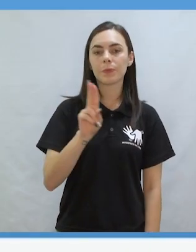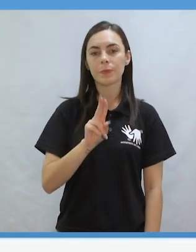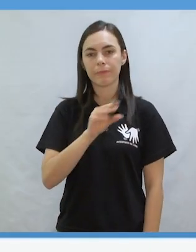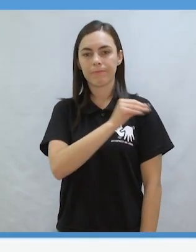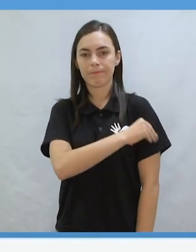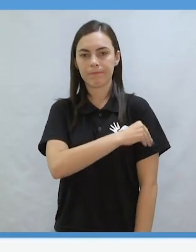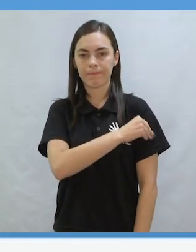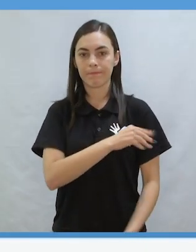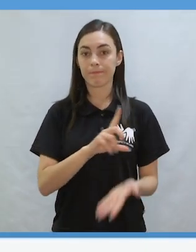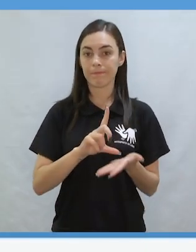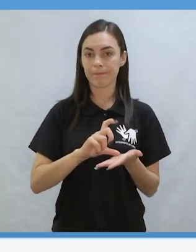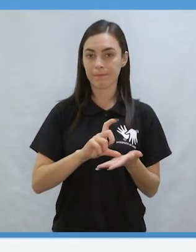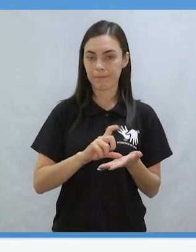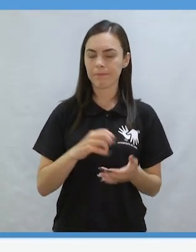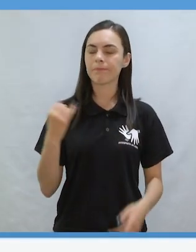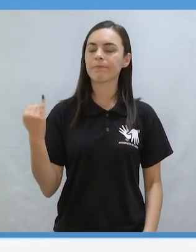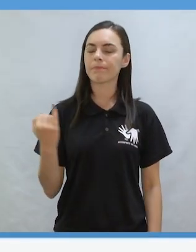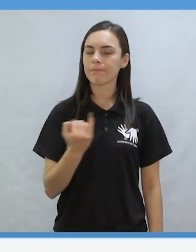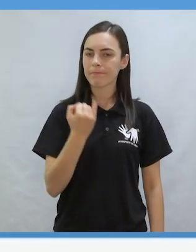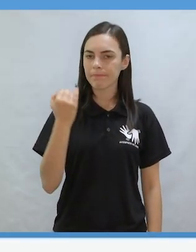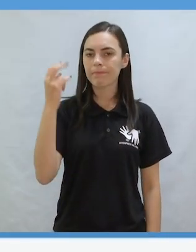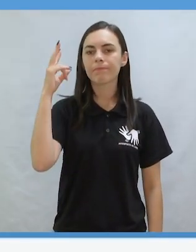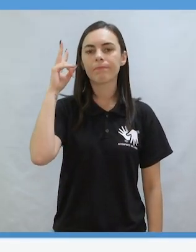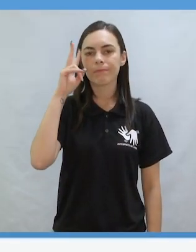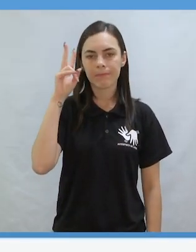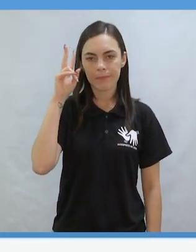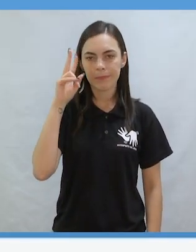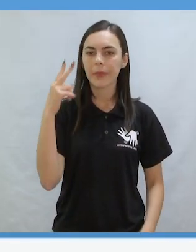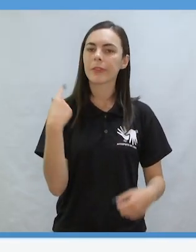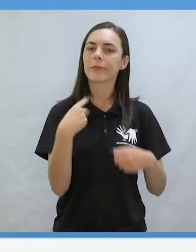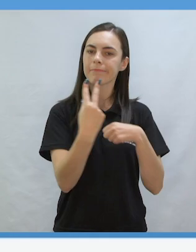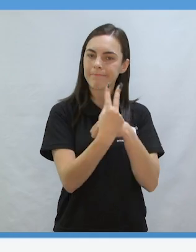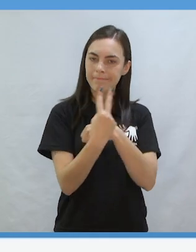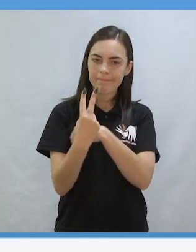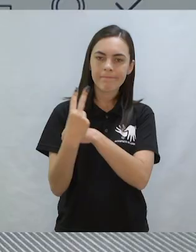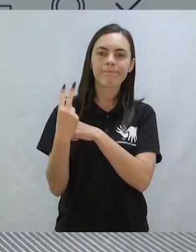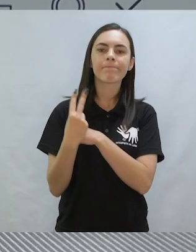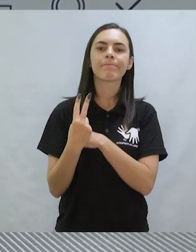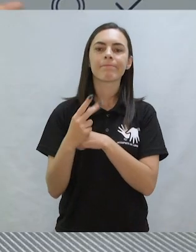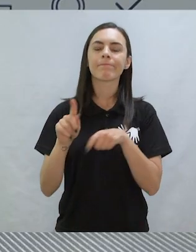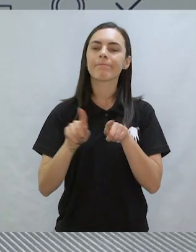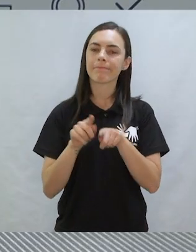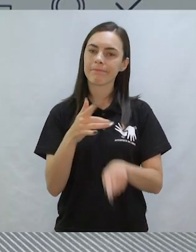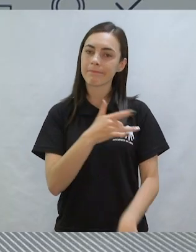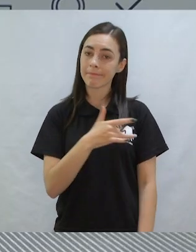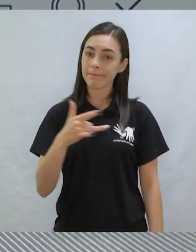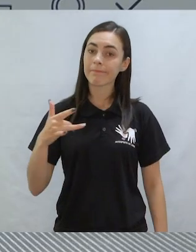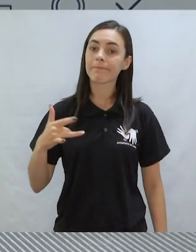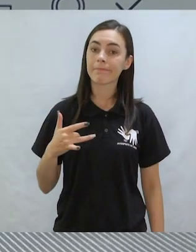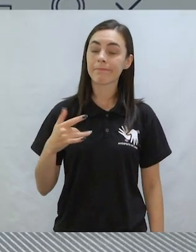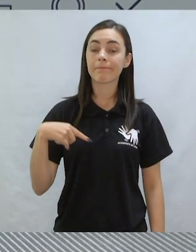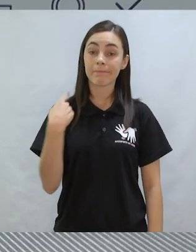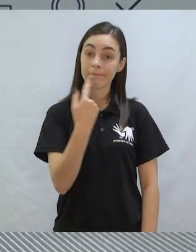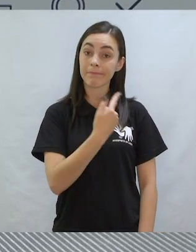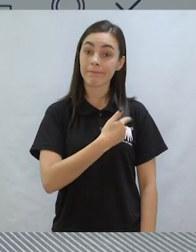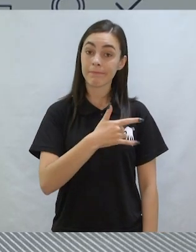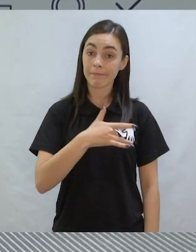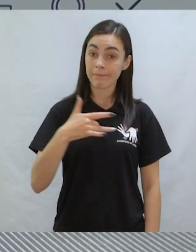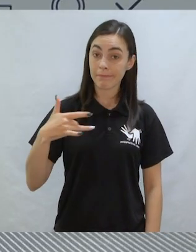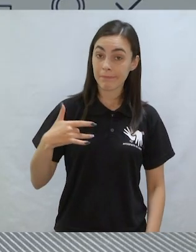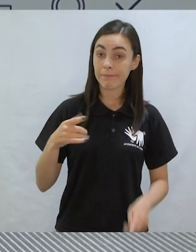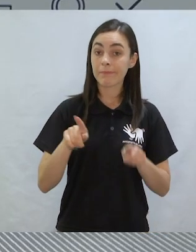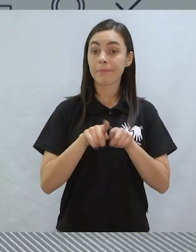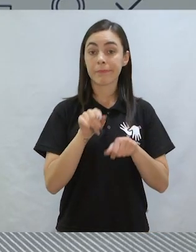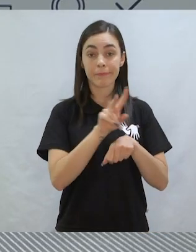gente usa o álcool gel. Não esqueçam disso, porque isso é a nossa proteção, é a nossa